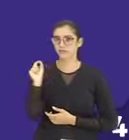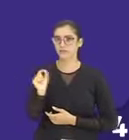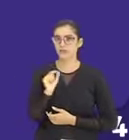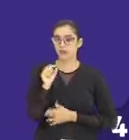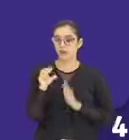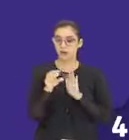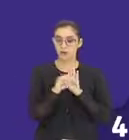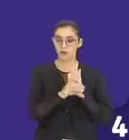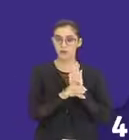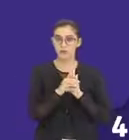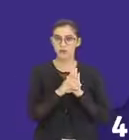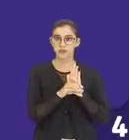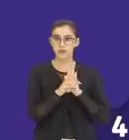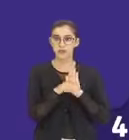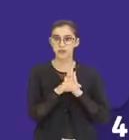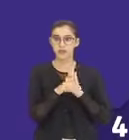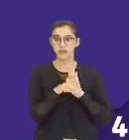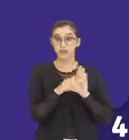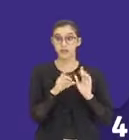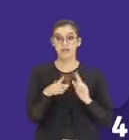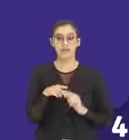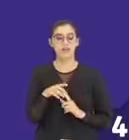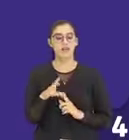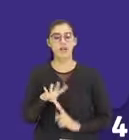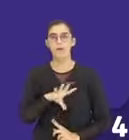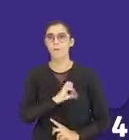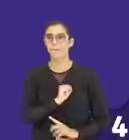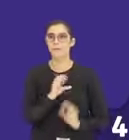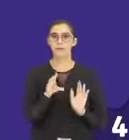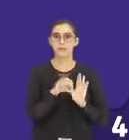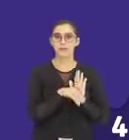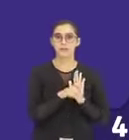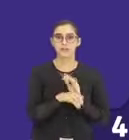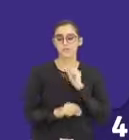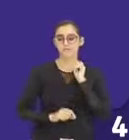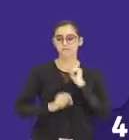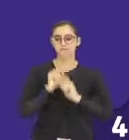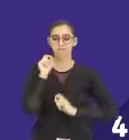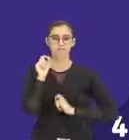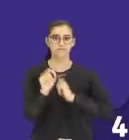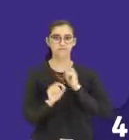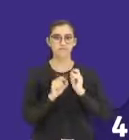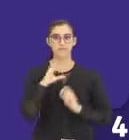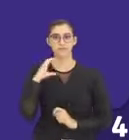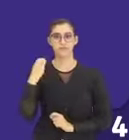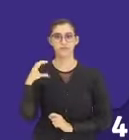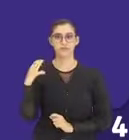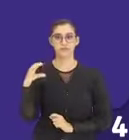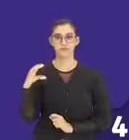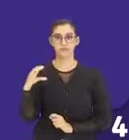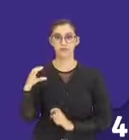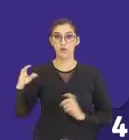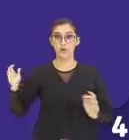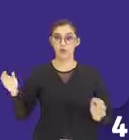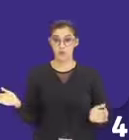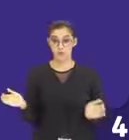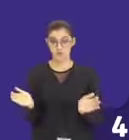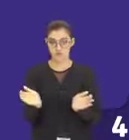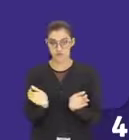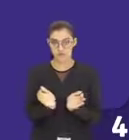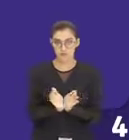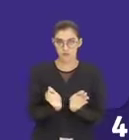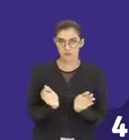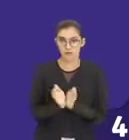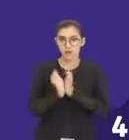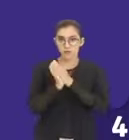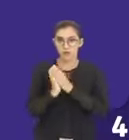conceituando, né, vocês adoram o conceito, né, o que é ciência, né, aí, conjunto de